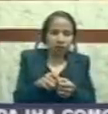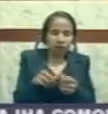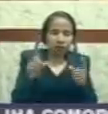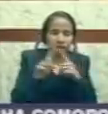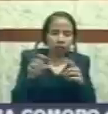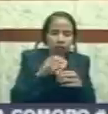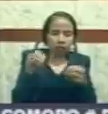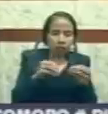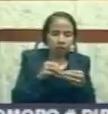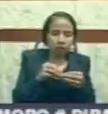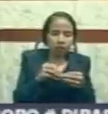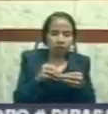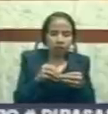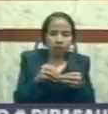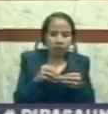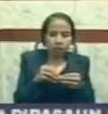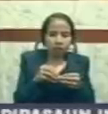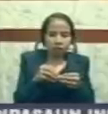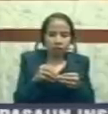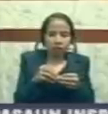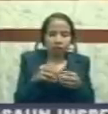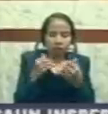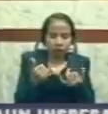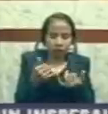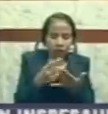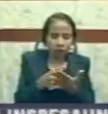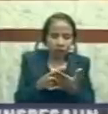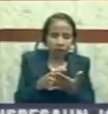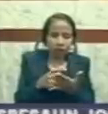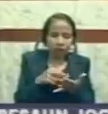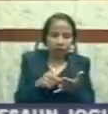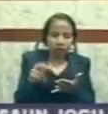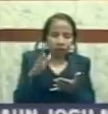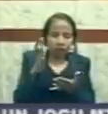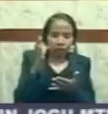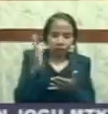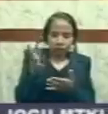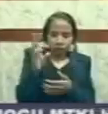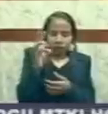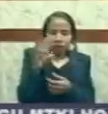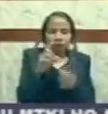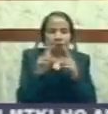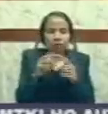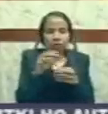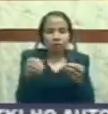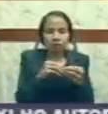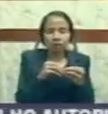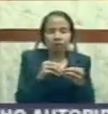colhia com a despesa. Agora, proposta número 56, né? Colhia com a